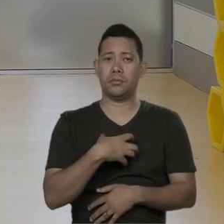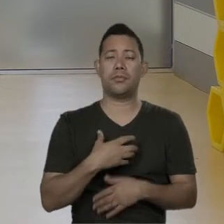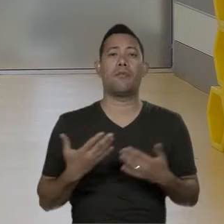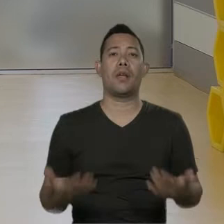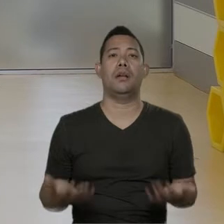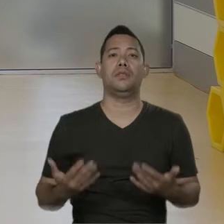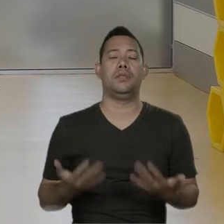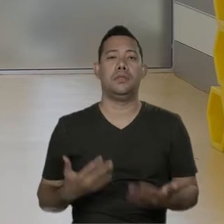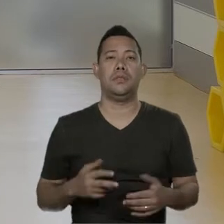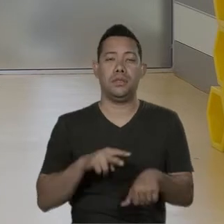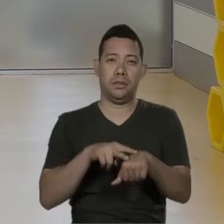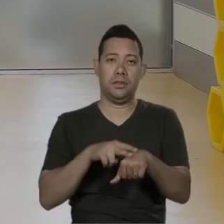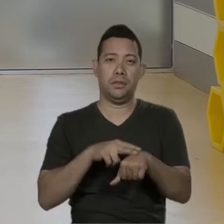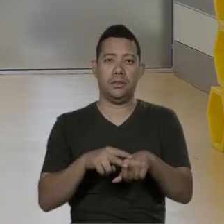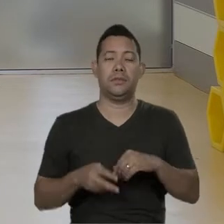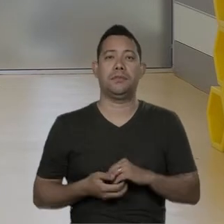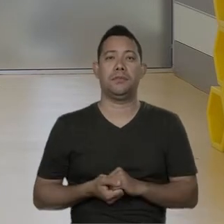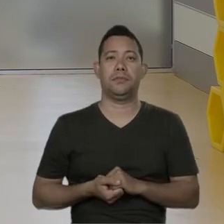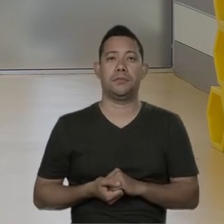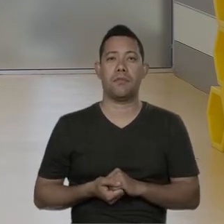ainda lá no verde.